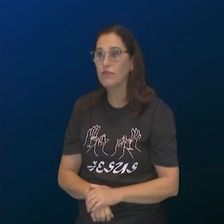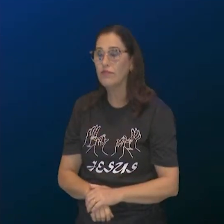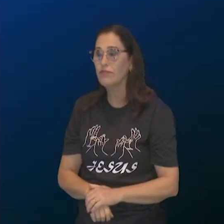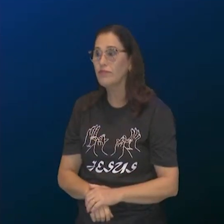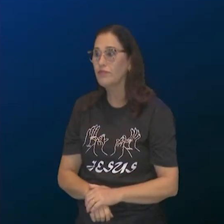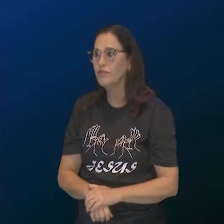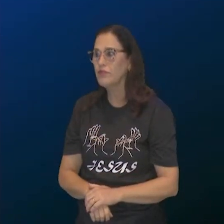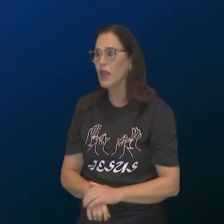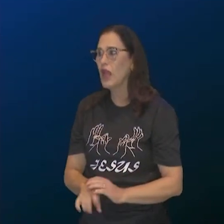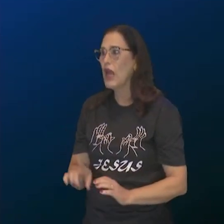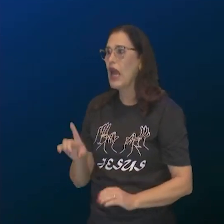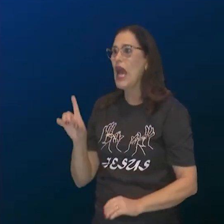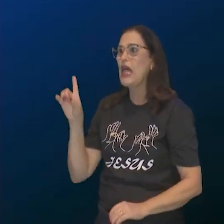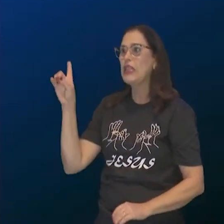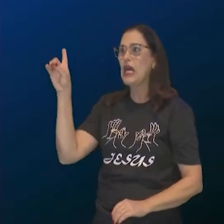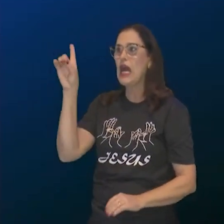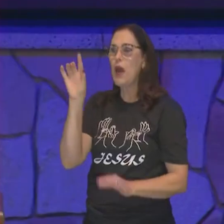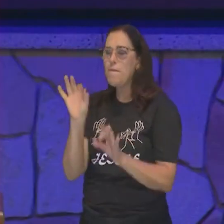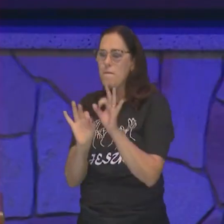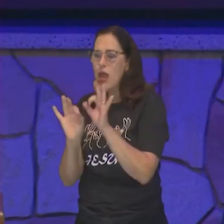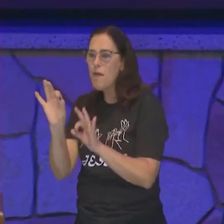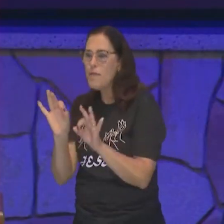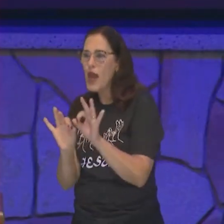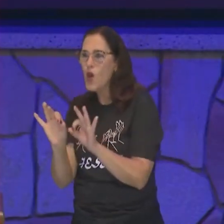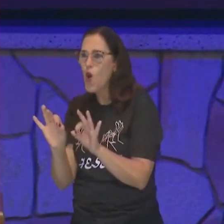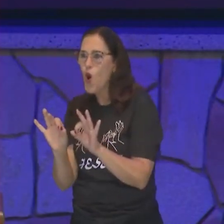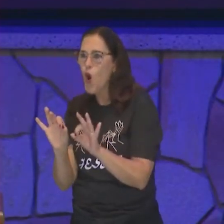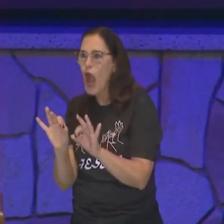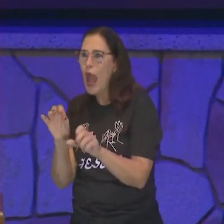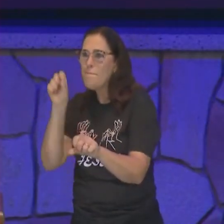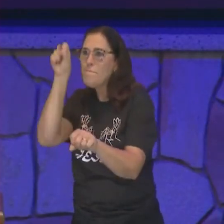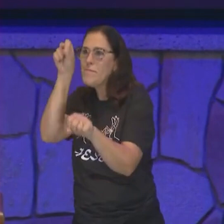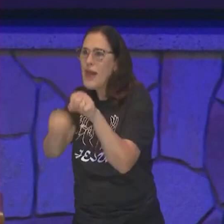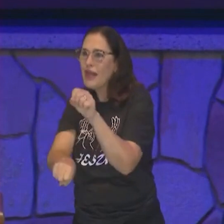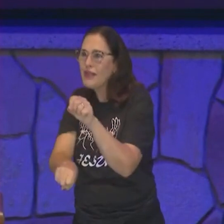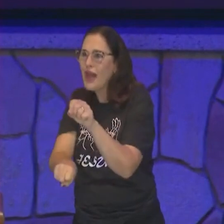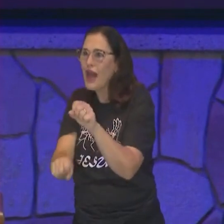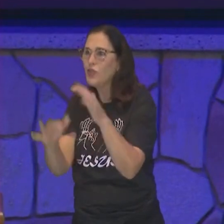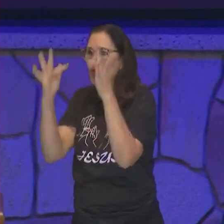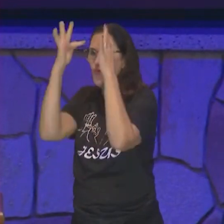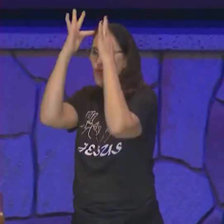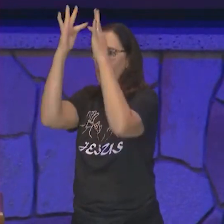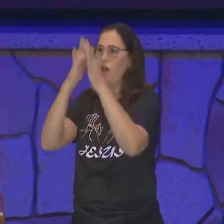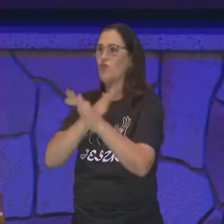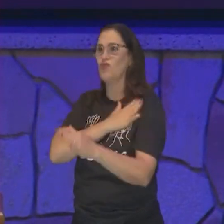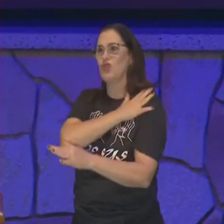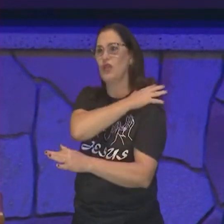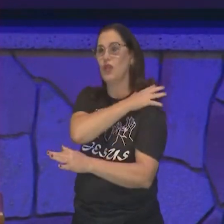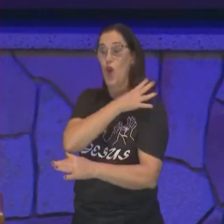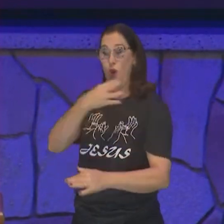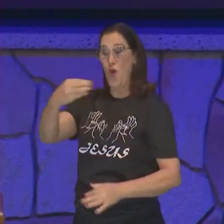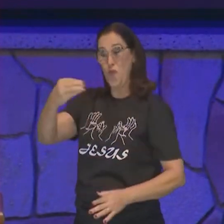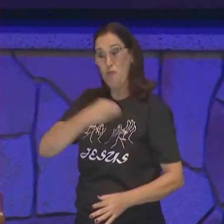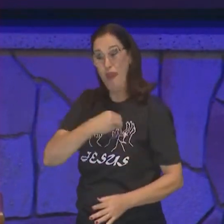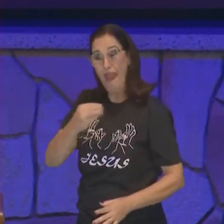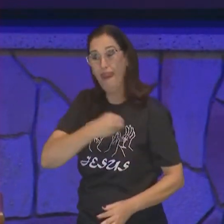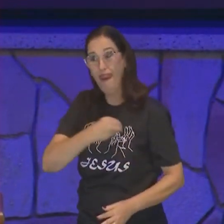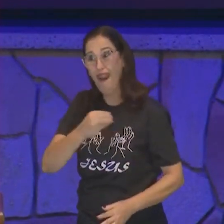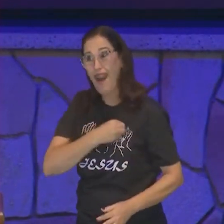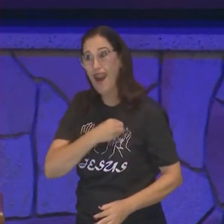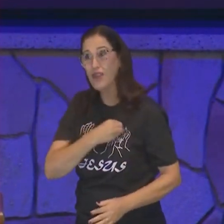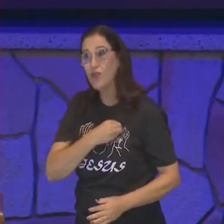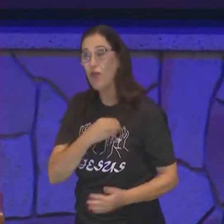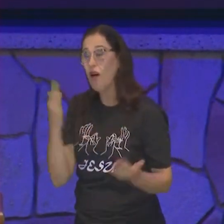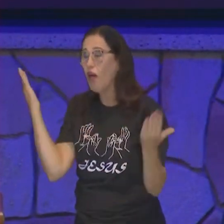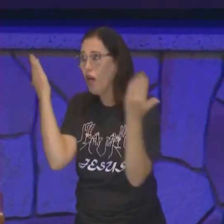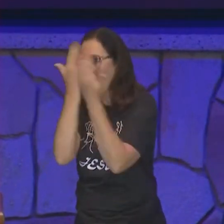homem planejou a morte do seu fiel general. O pecado, meus queridos, cega de